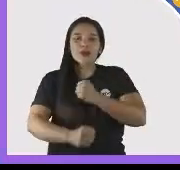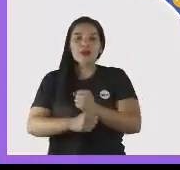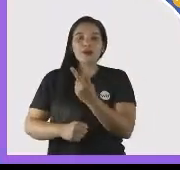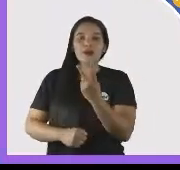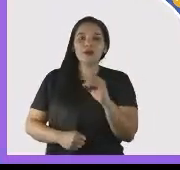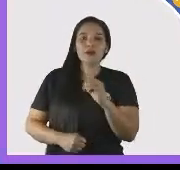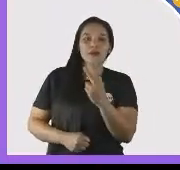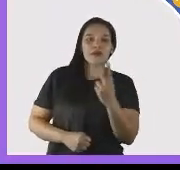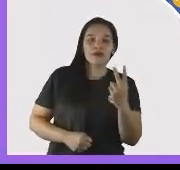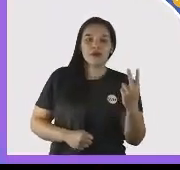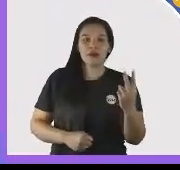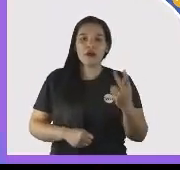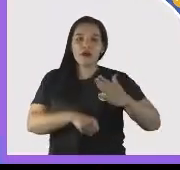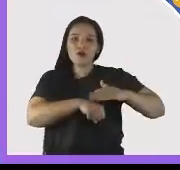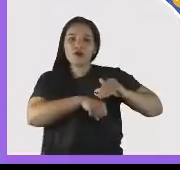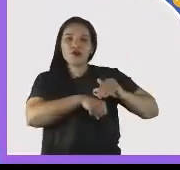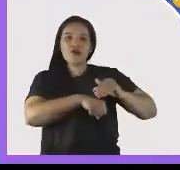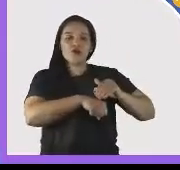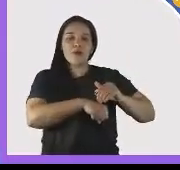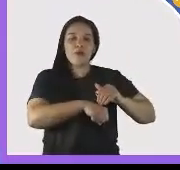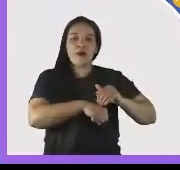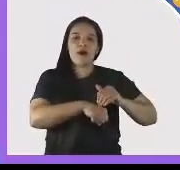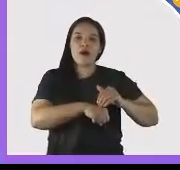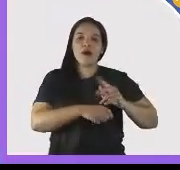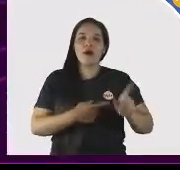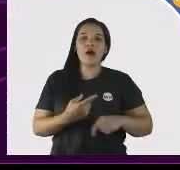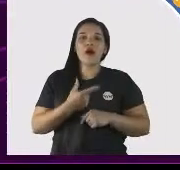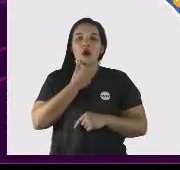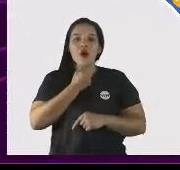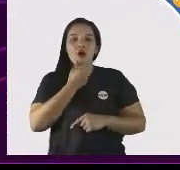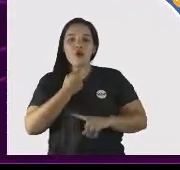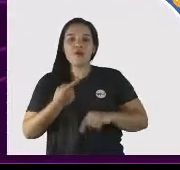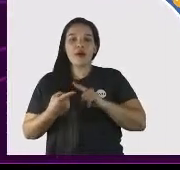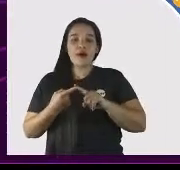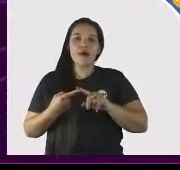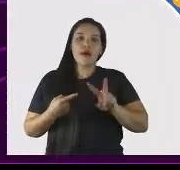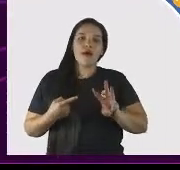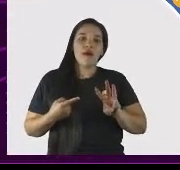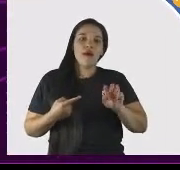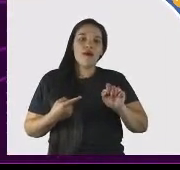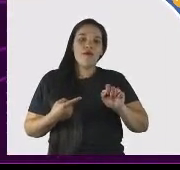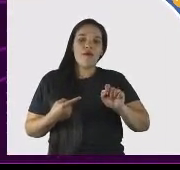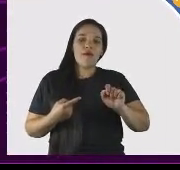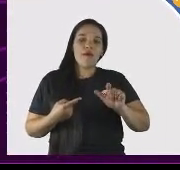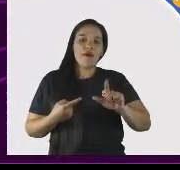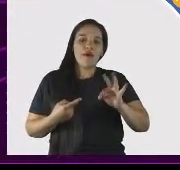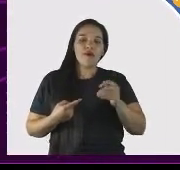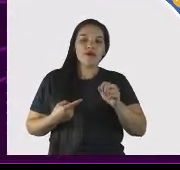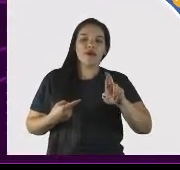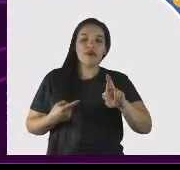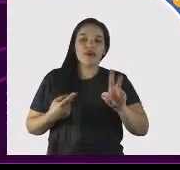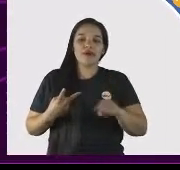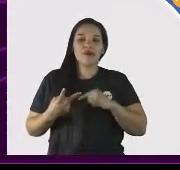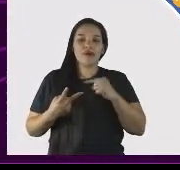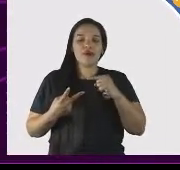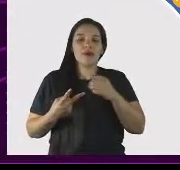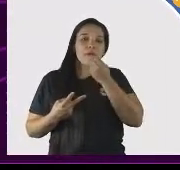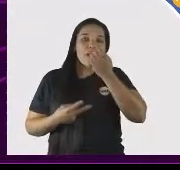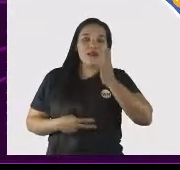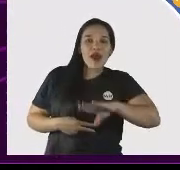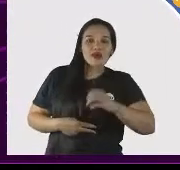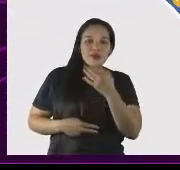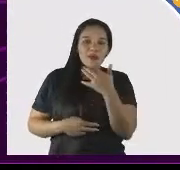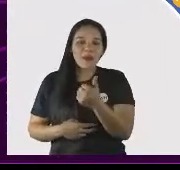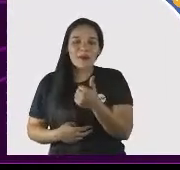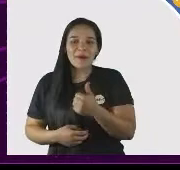esse assunto gostaria de convidar aqui para o debate o Walter Barbosa diretor de vendas e marketing ônibus da mercedes-benz Boa Tarde Valter tudo bem